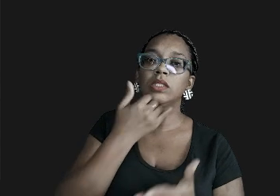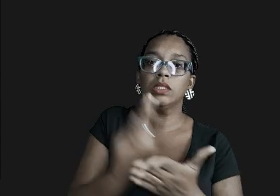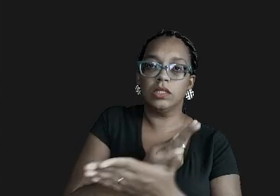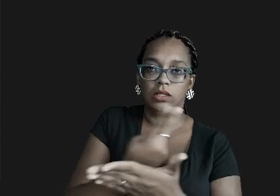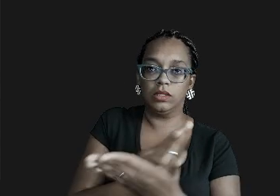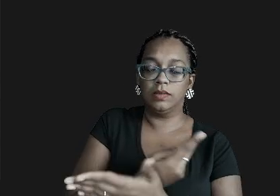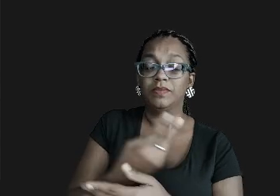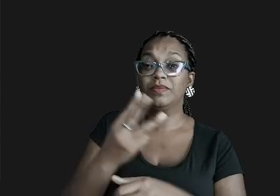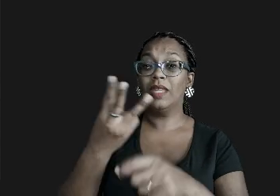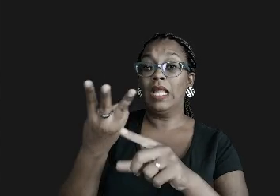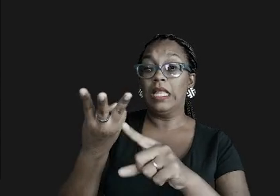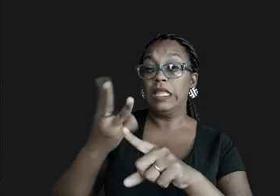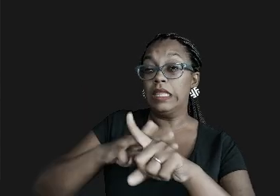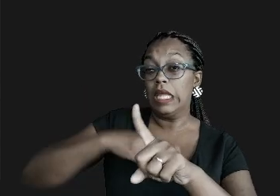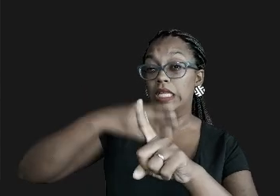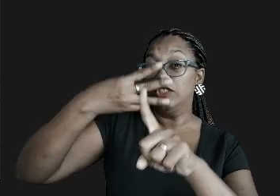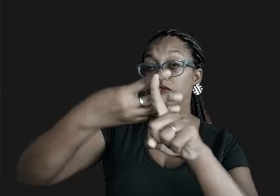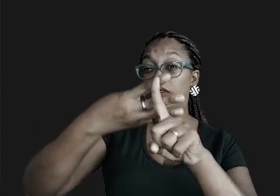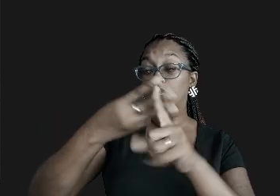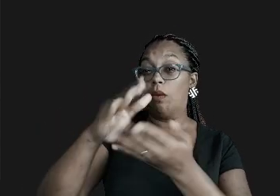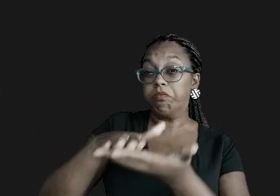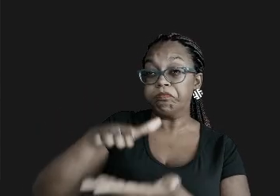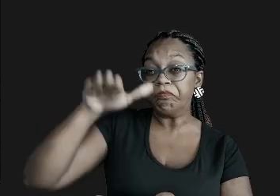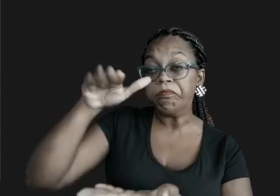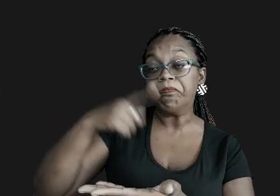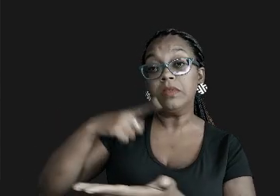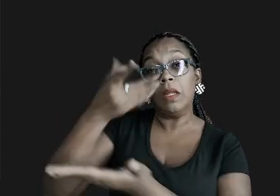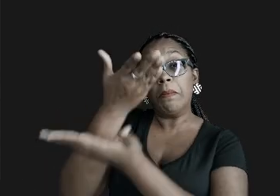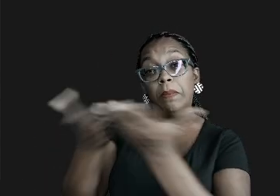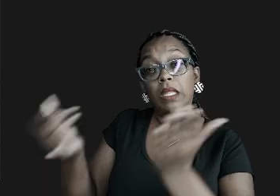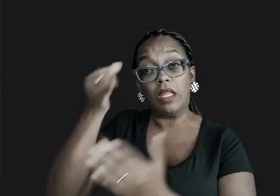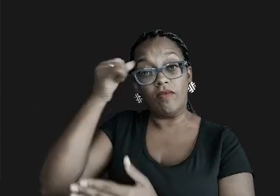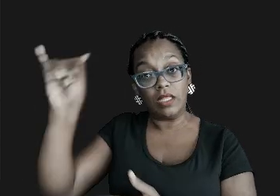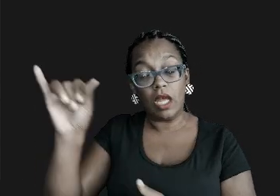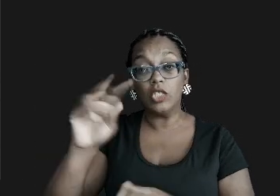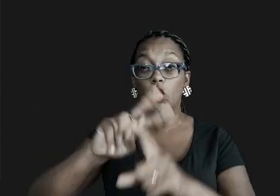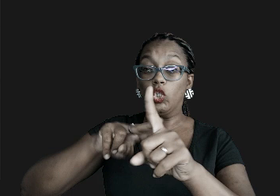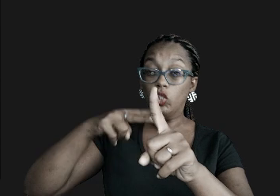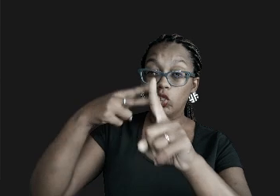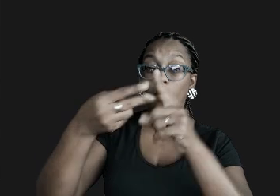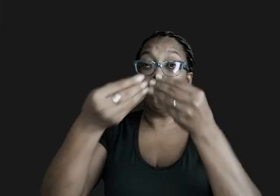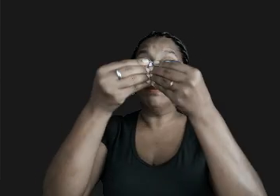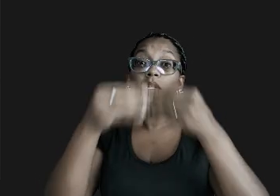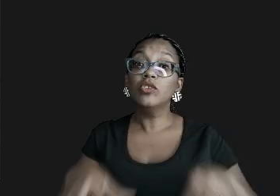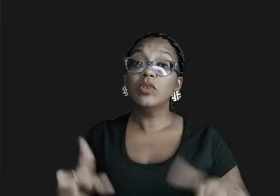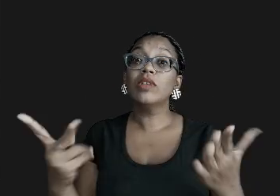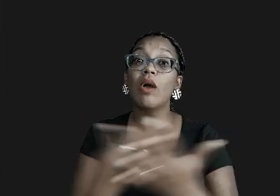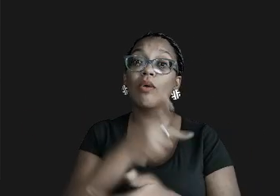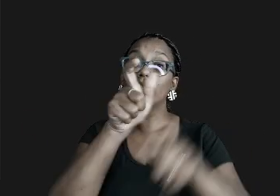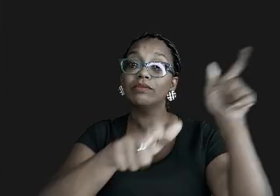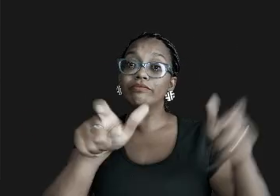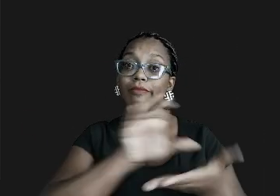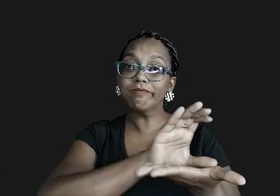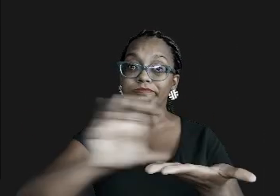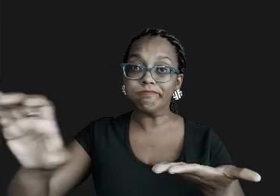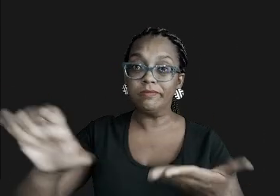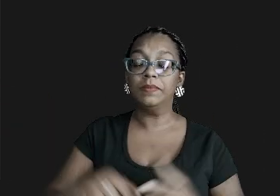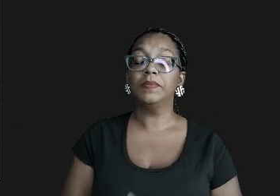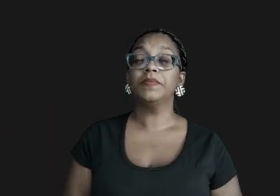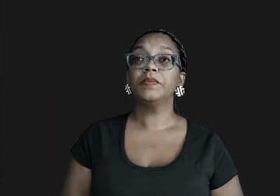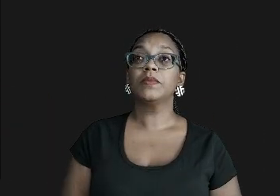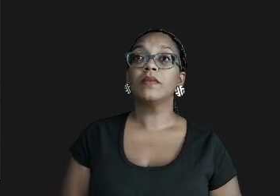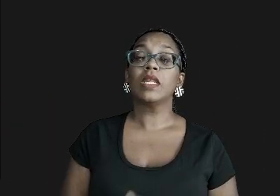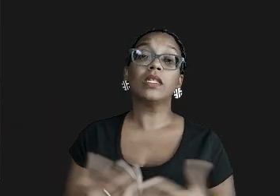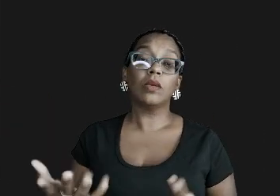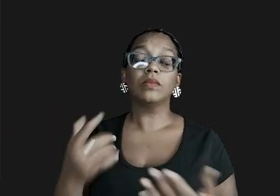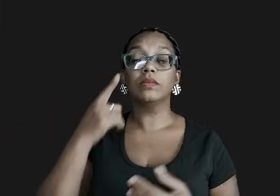três vezes o montante da vantagem Econômica ou da perda evitada o dobro do prejuízo causado aos investidores E assim